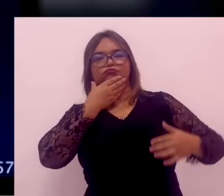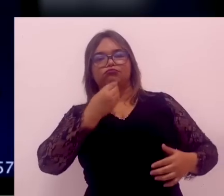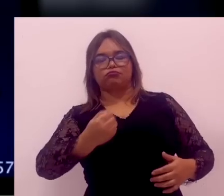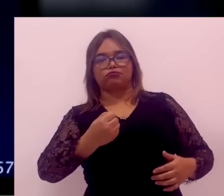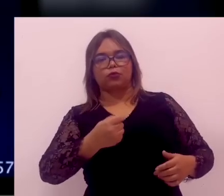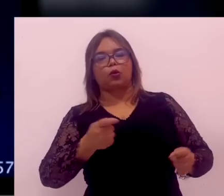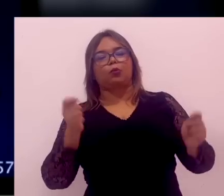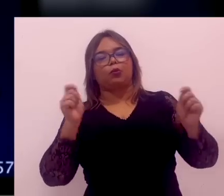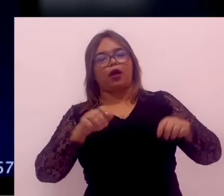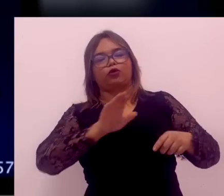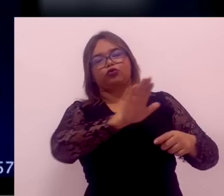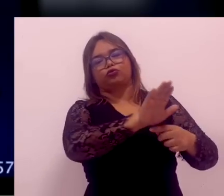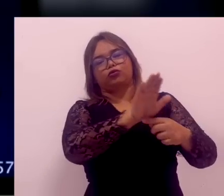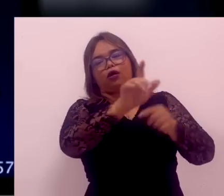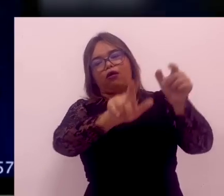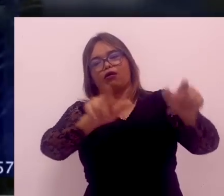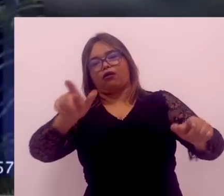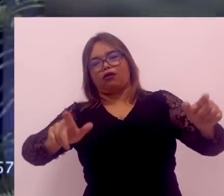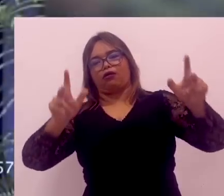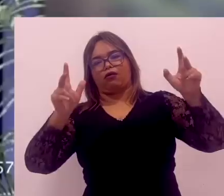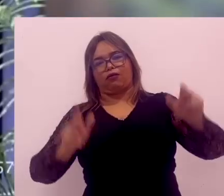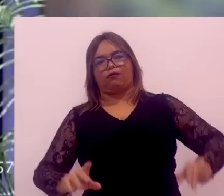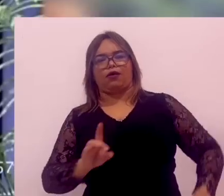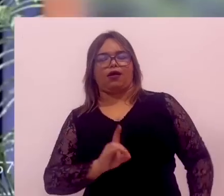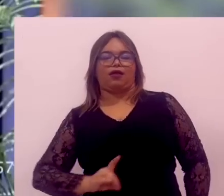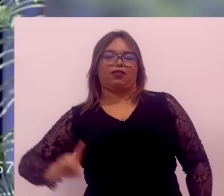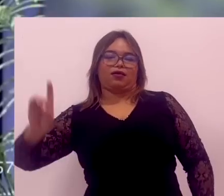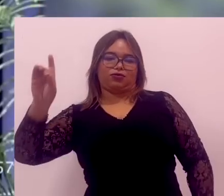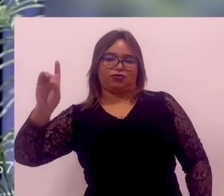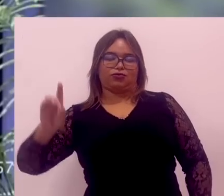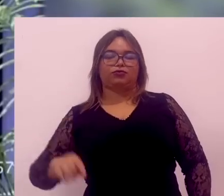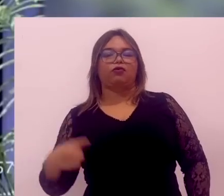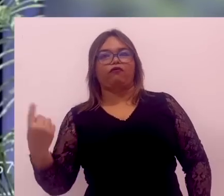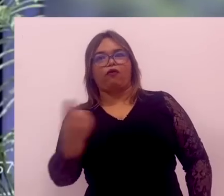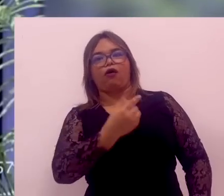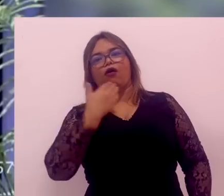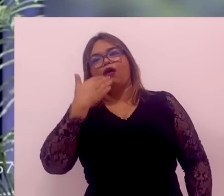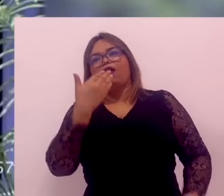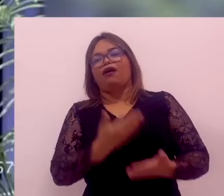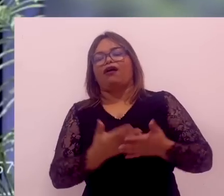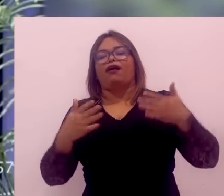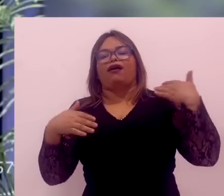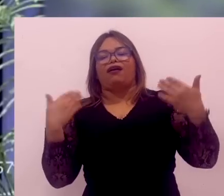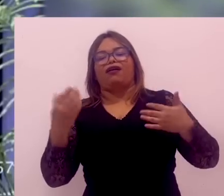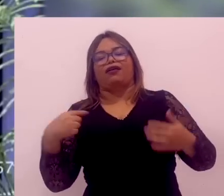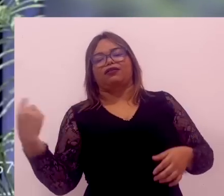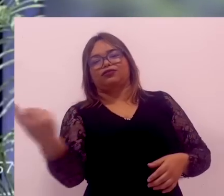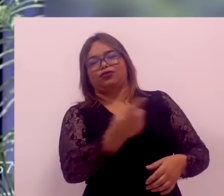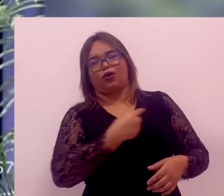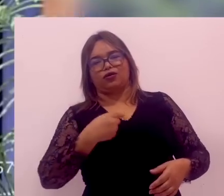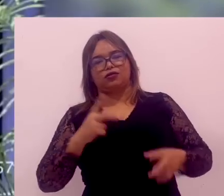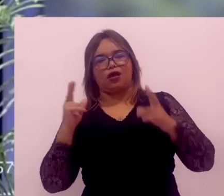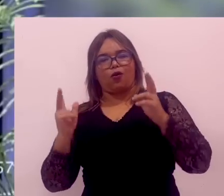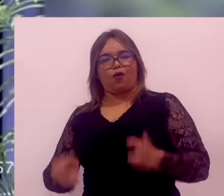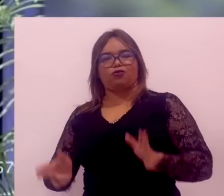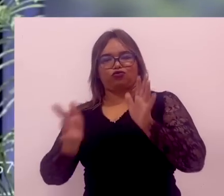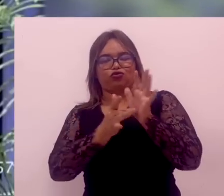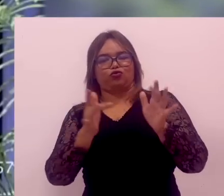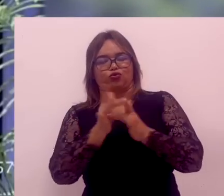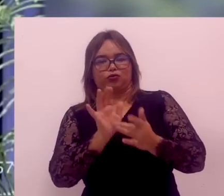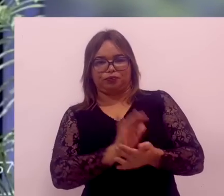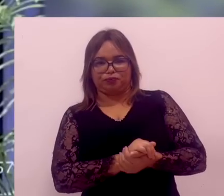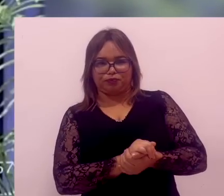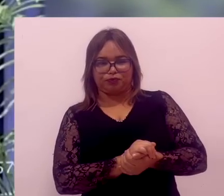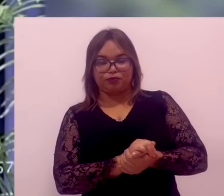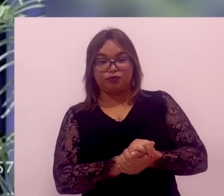Maravilhai-vos e alegrai-vos. Nós nos tornamos Cristo. Agora, nem todo o catecismo vai falar isso. Por isso, não procure